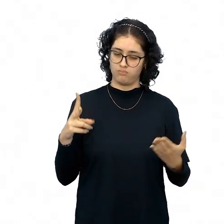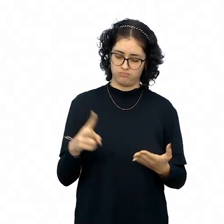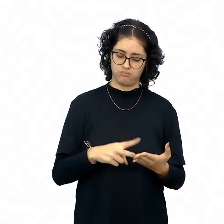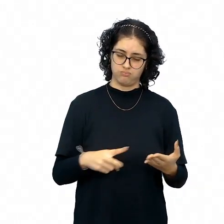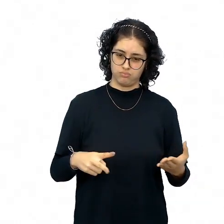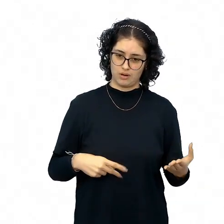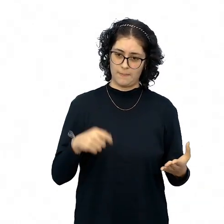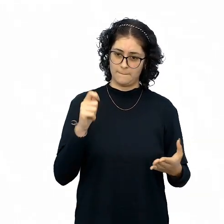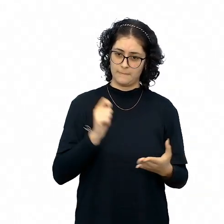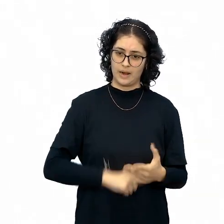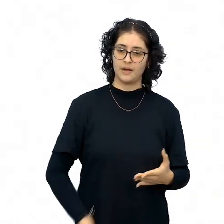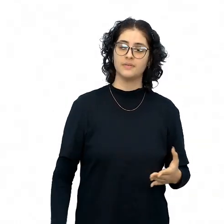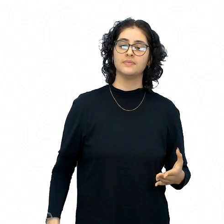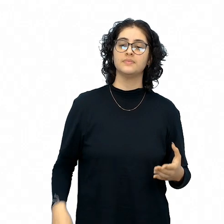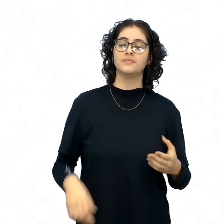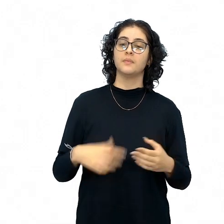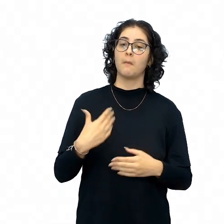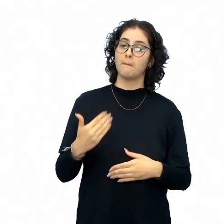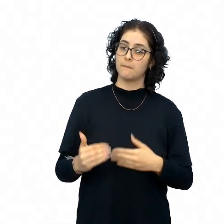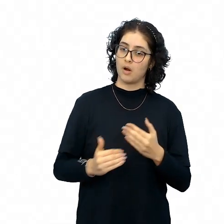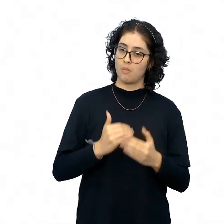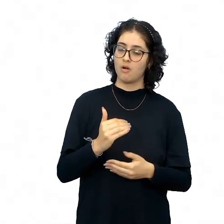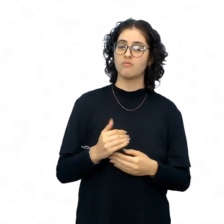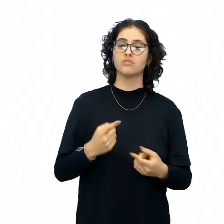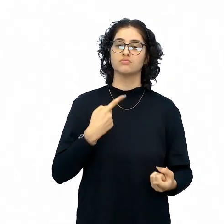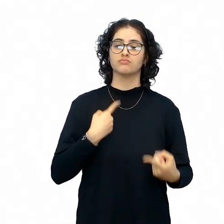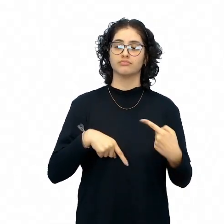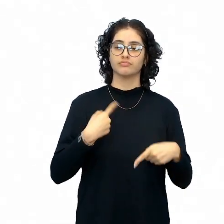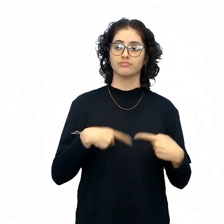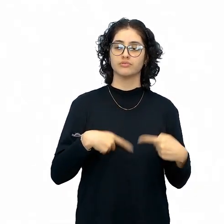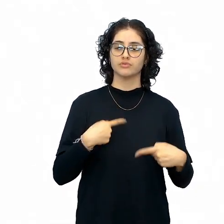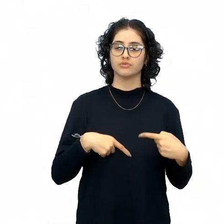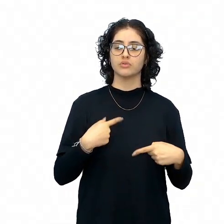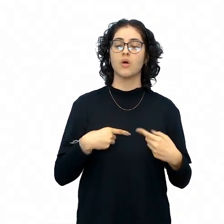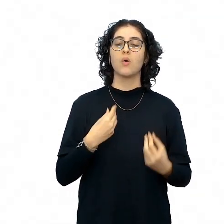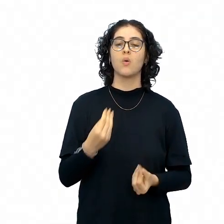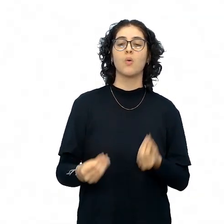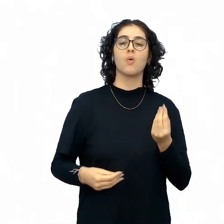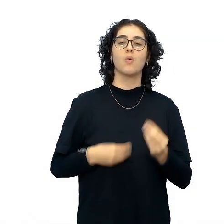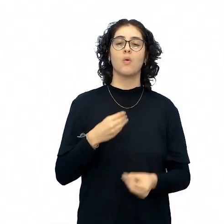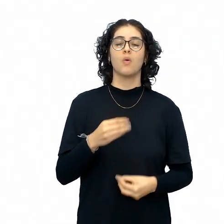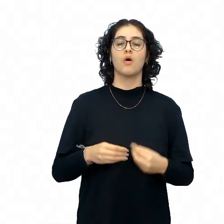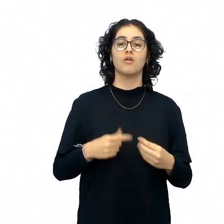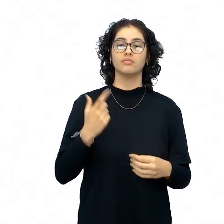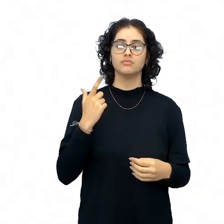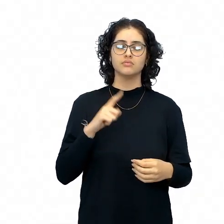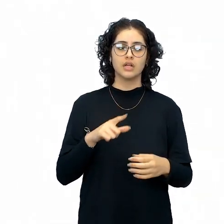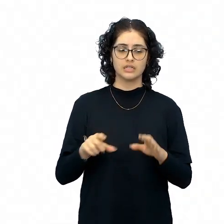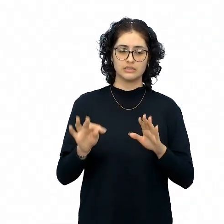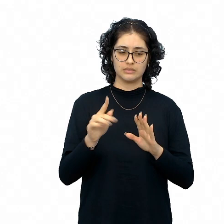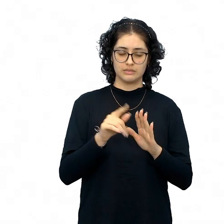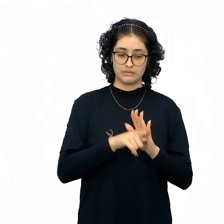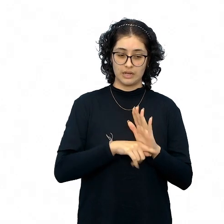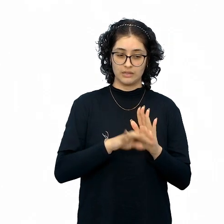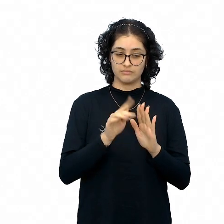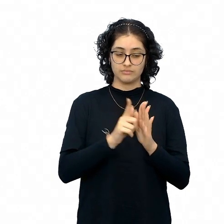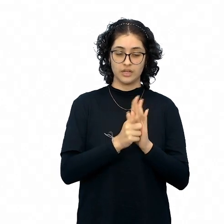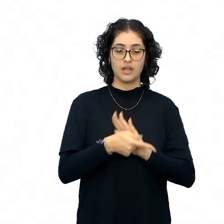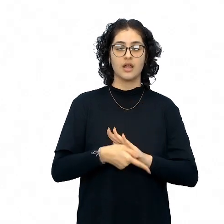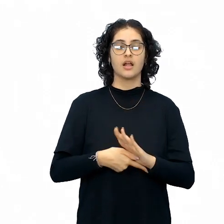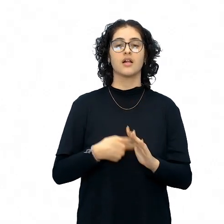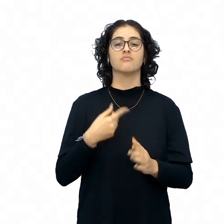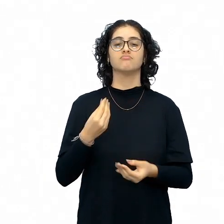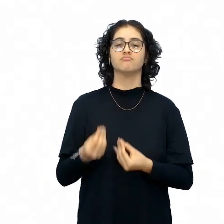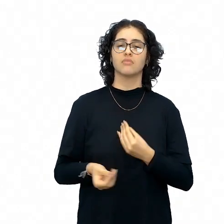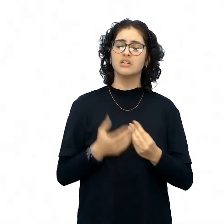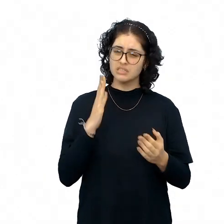abaixo-assinado, professores, promovam discussões, né? Olha, como é que eles lidam com esse gênero? Eles têm o hábito de ler, já